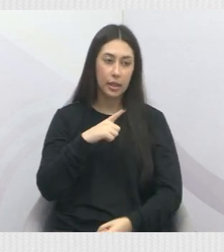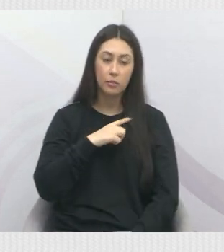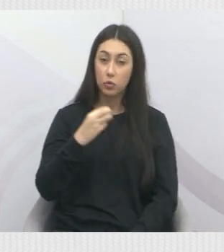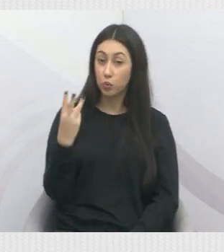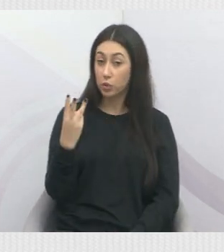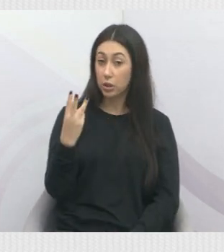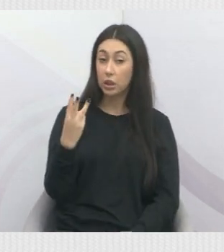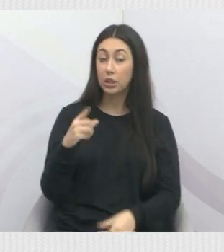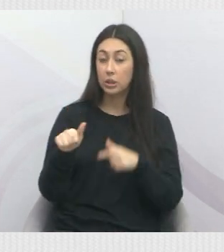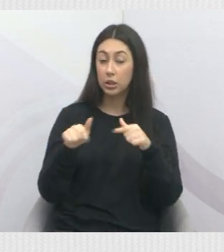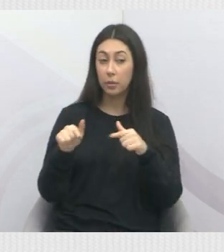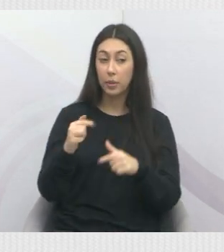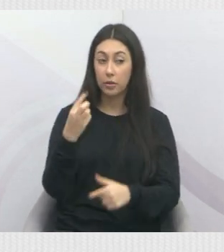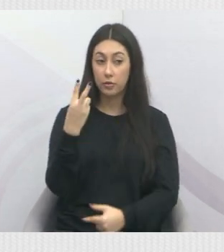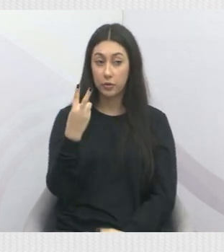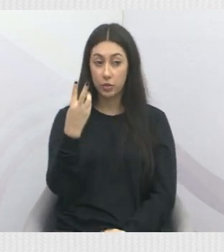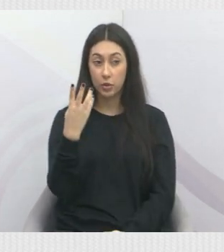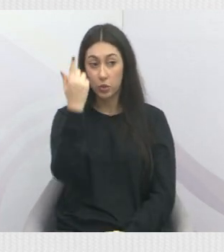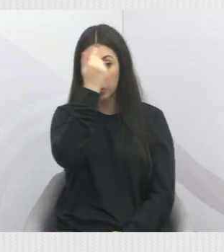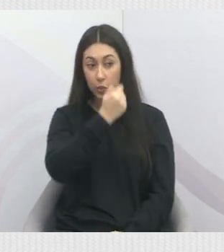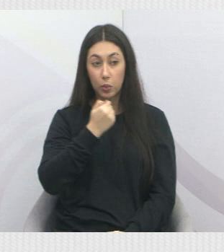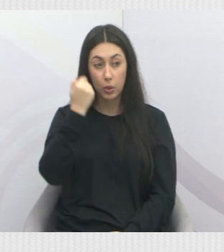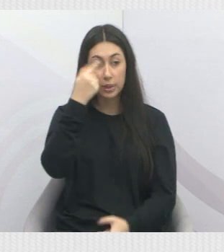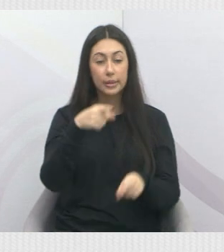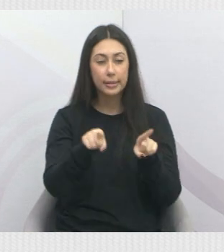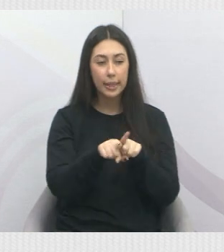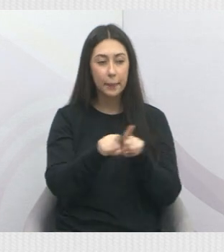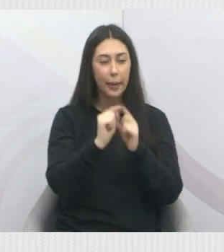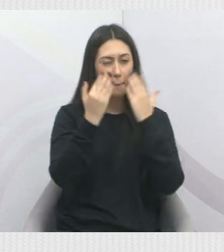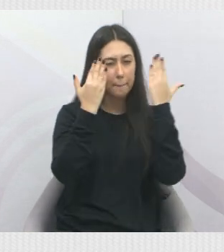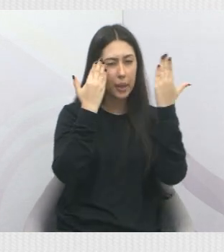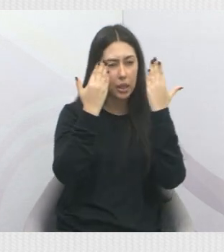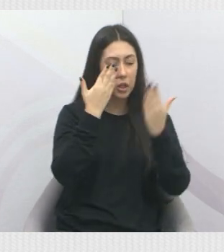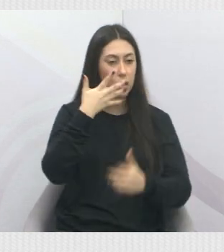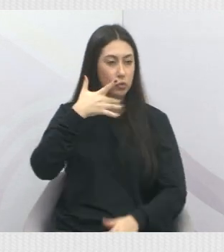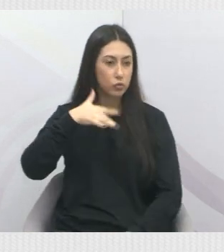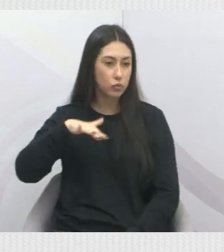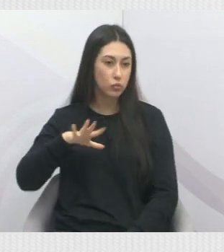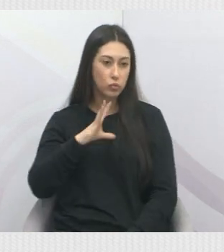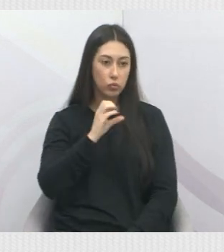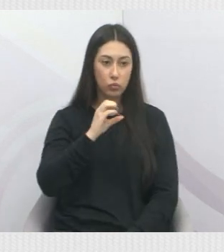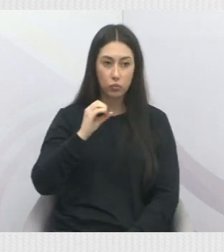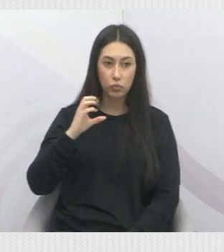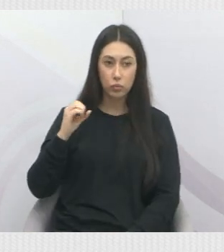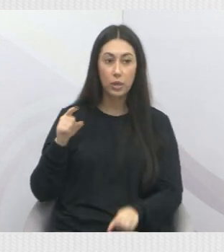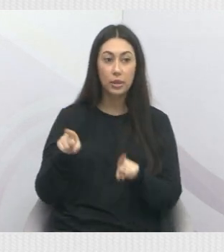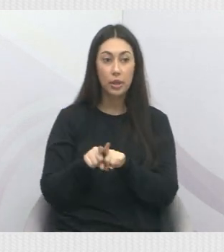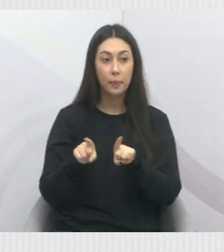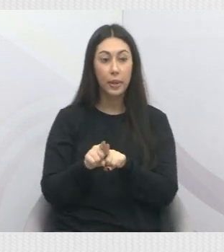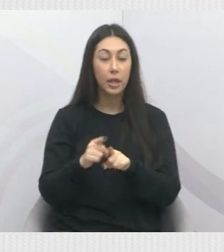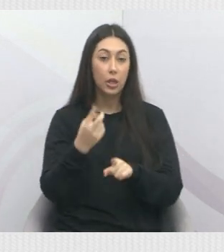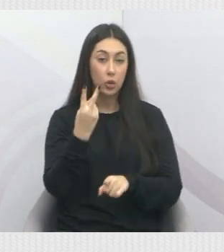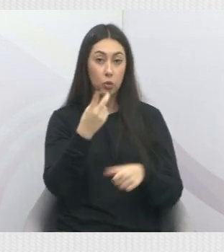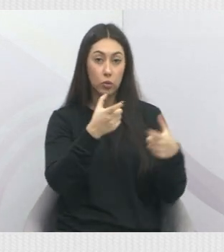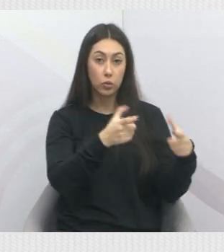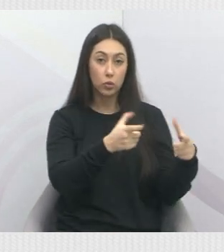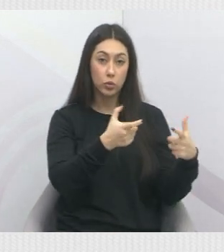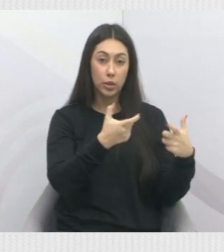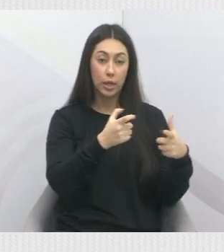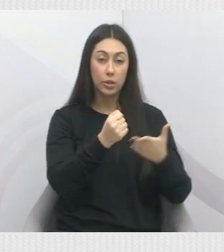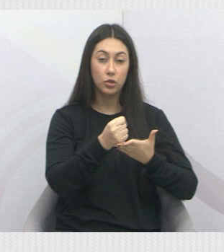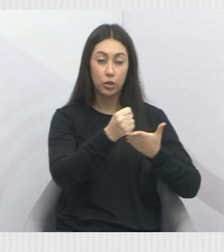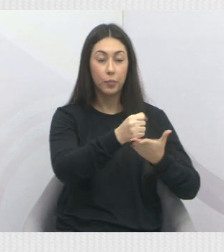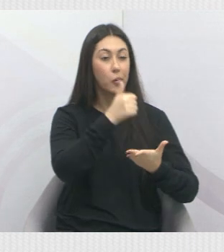24 horas, o CAPS Infanto Juvenil, 2 residências terapêuticas, uma masculina e uma feminina, temos o Ambulatório